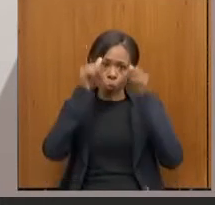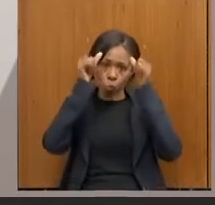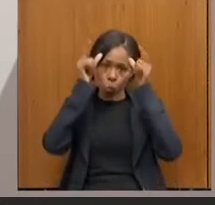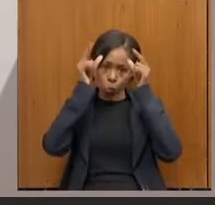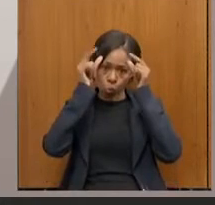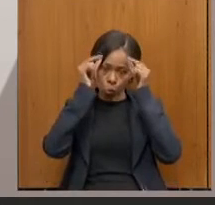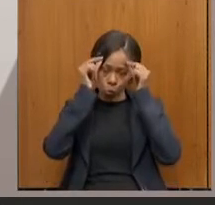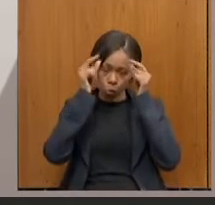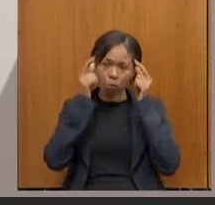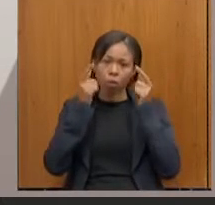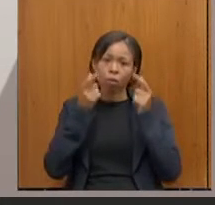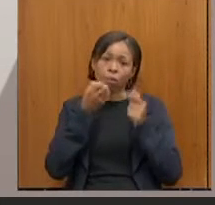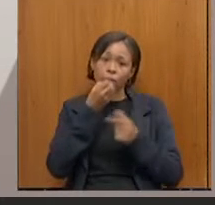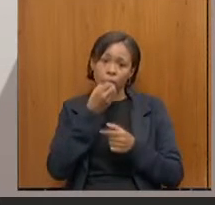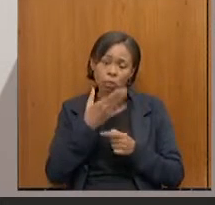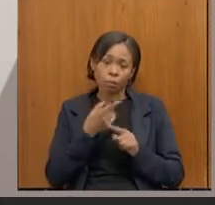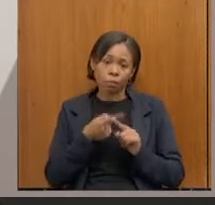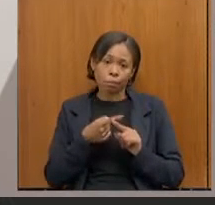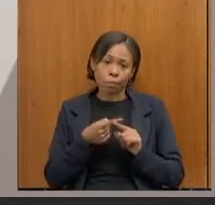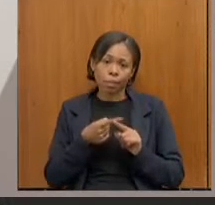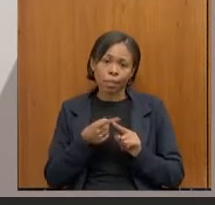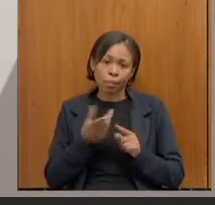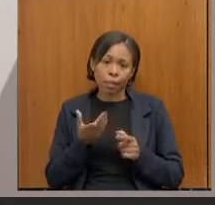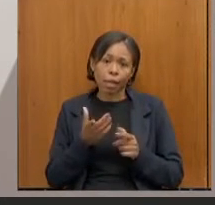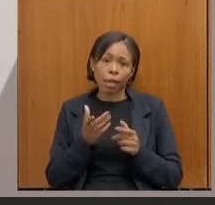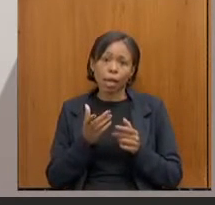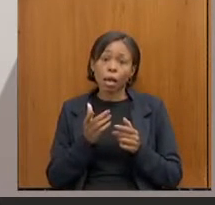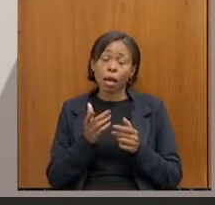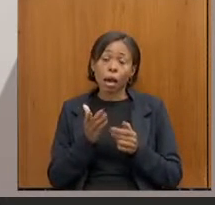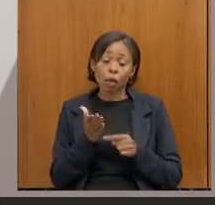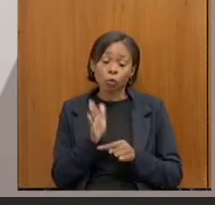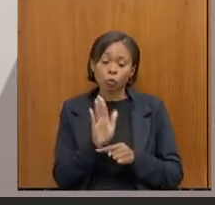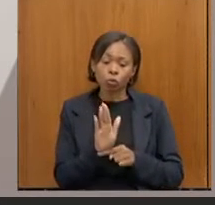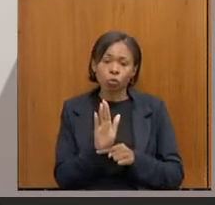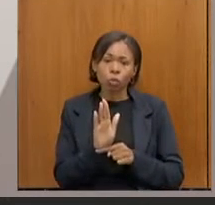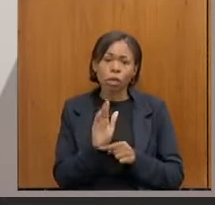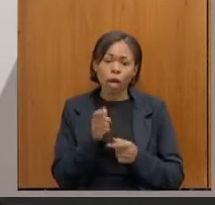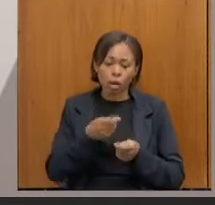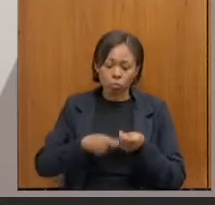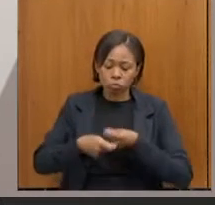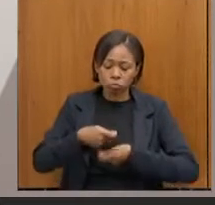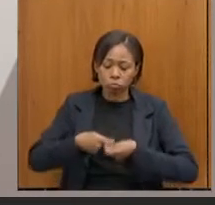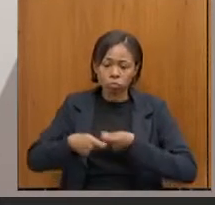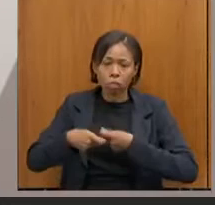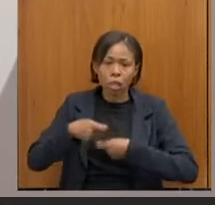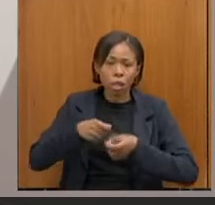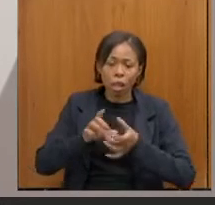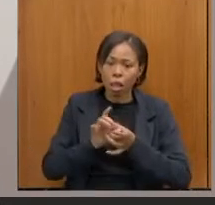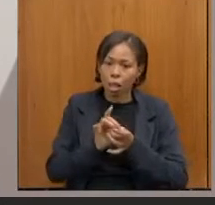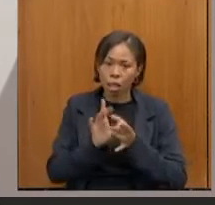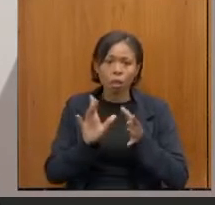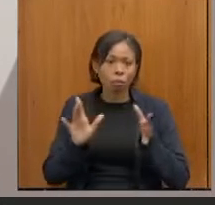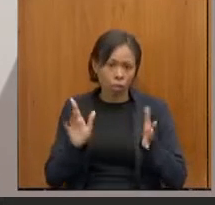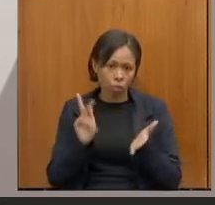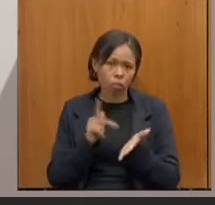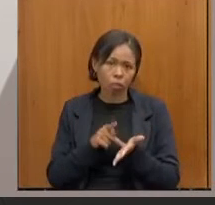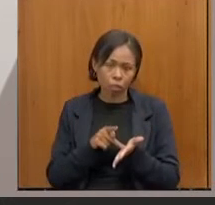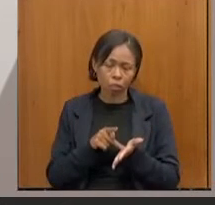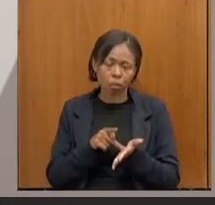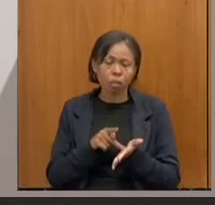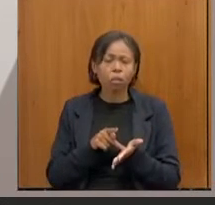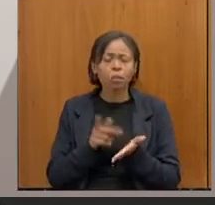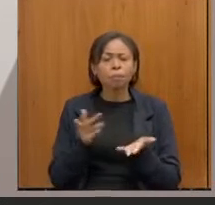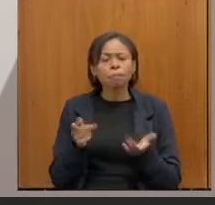começa a de fato por a liberdade Econômica na prática e também queria